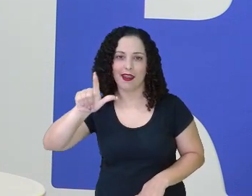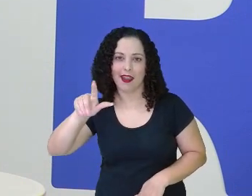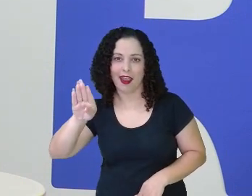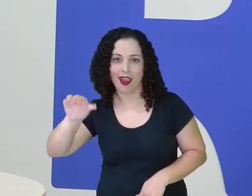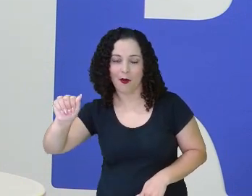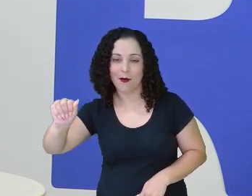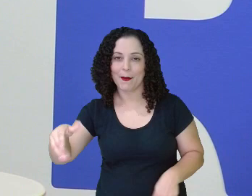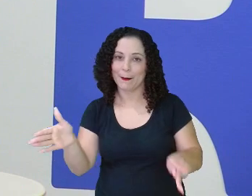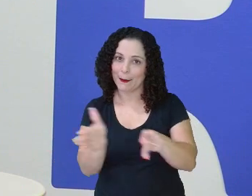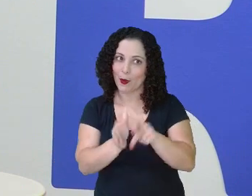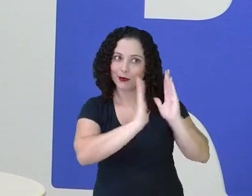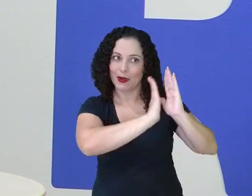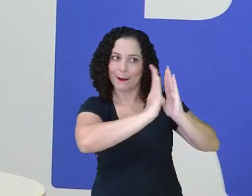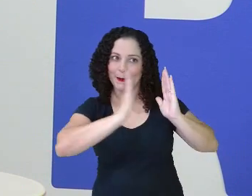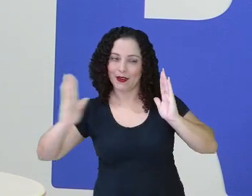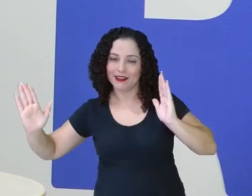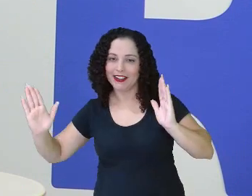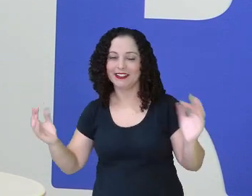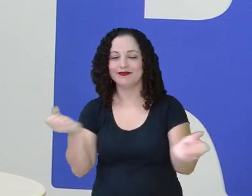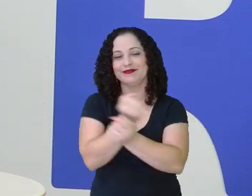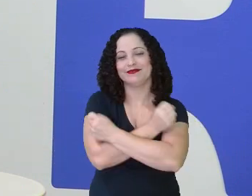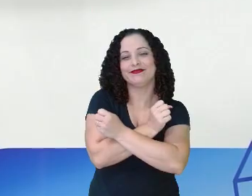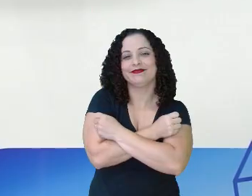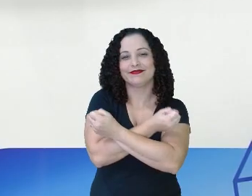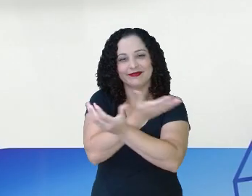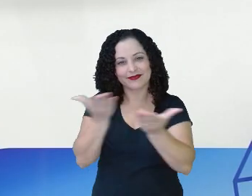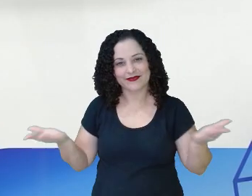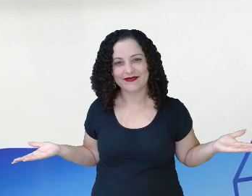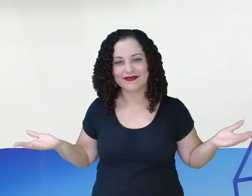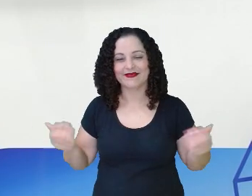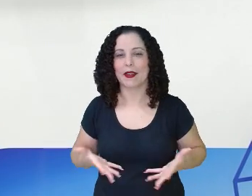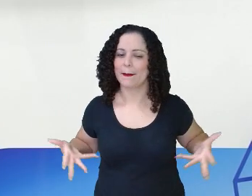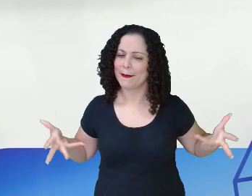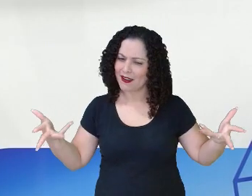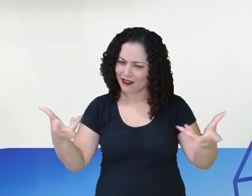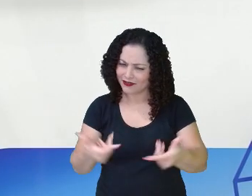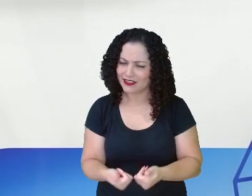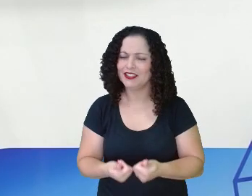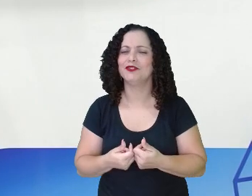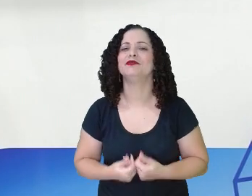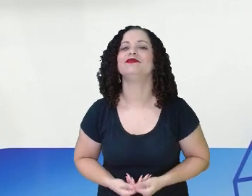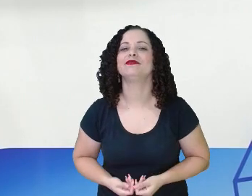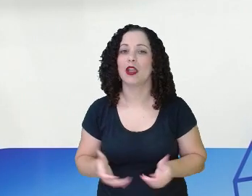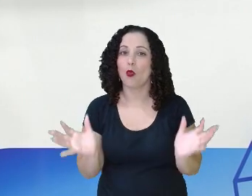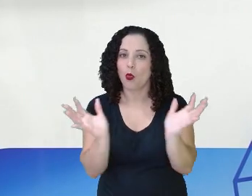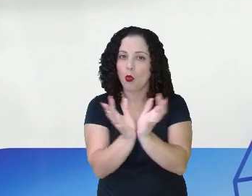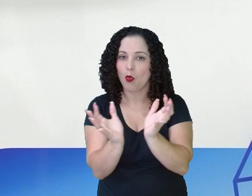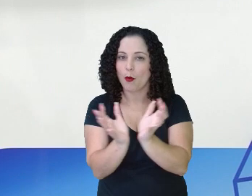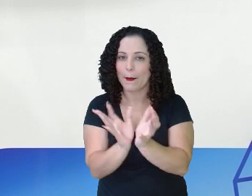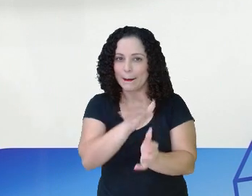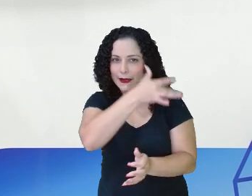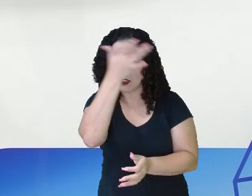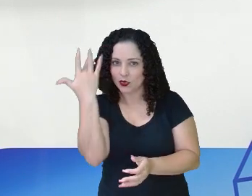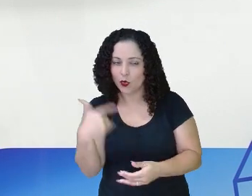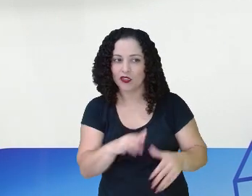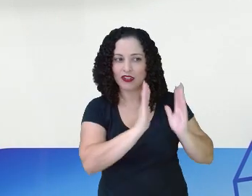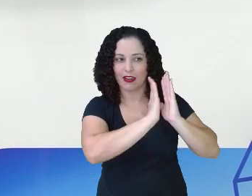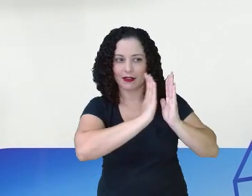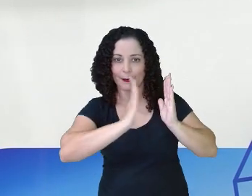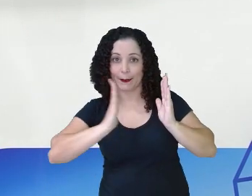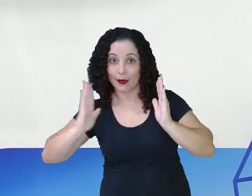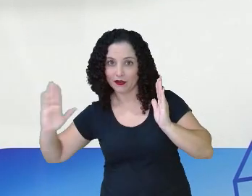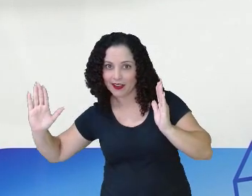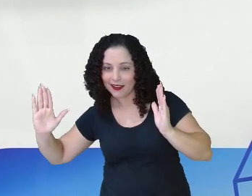aqui o nosso abraço para eles. Olha que maravilhoso! A equipe da biblioteca também sempre ativa,